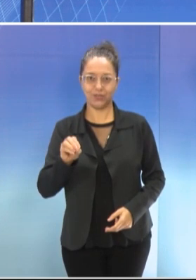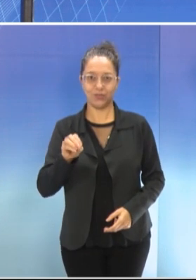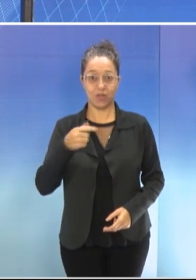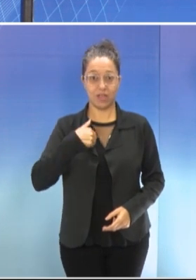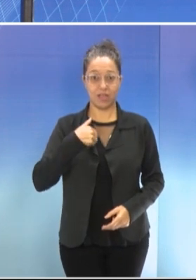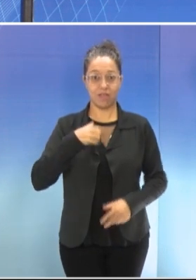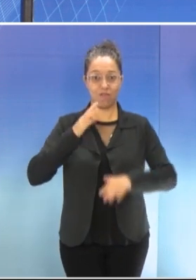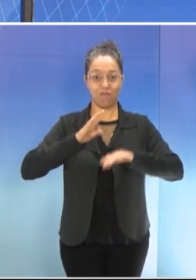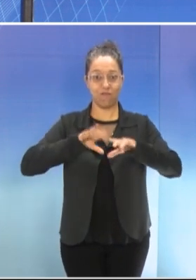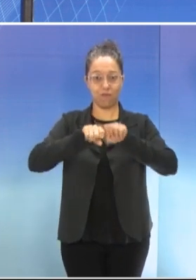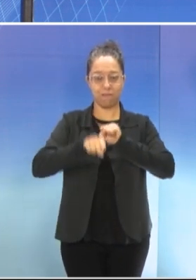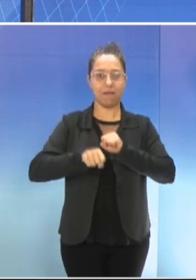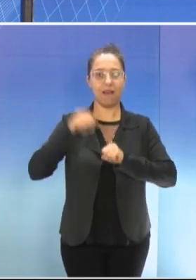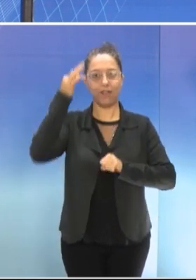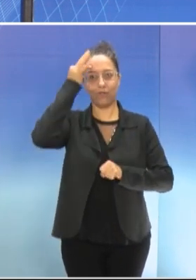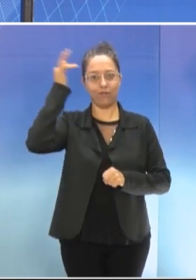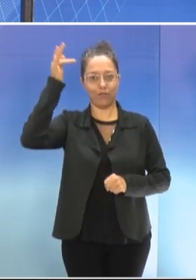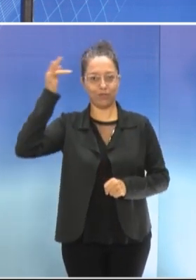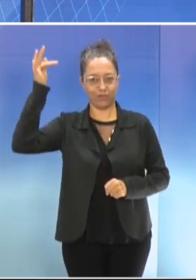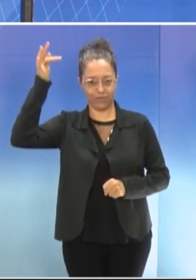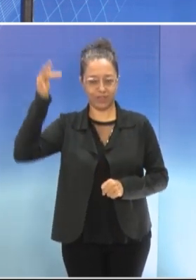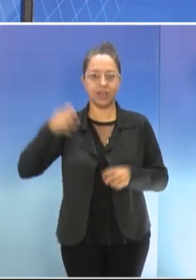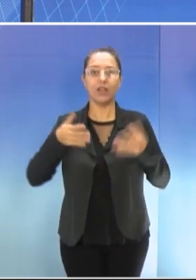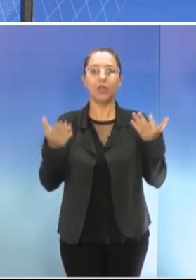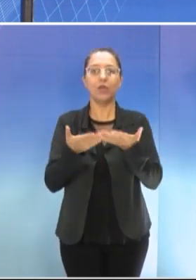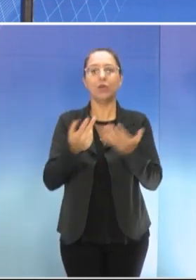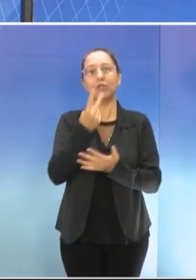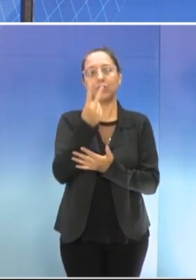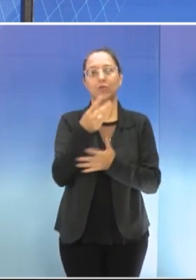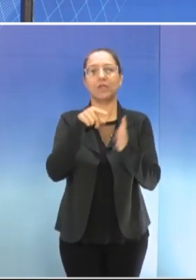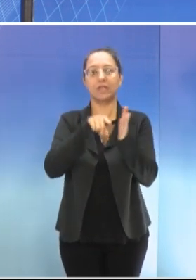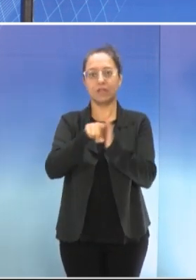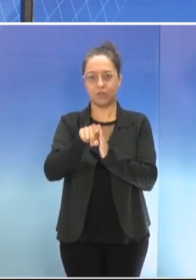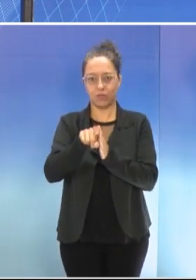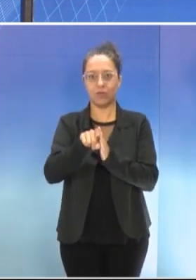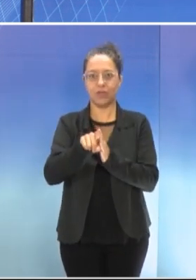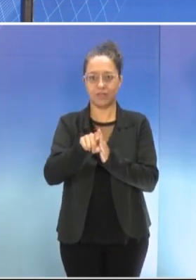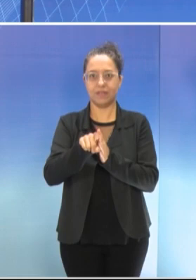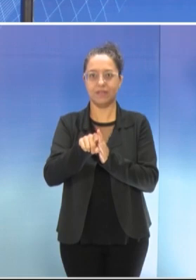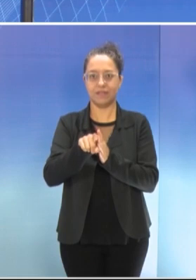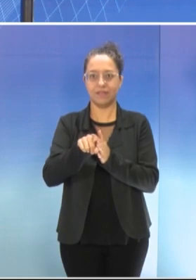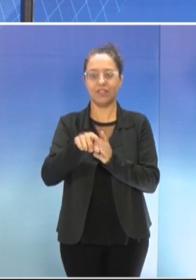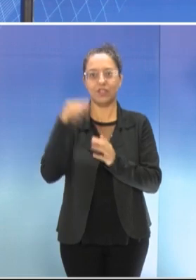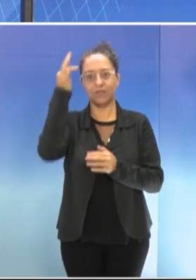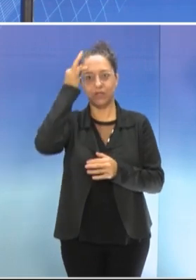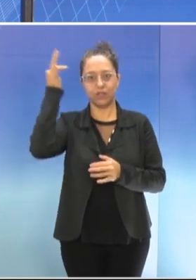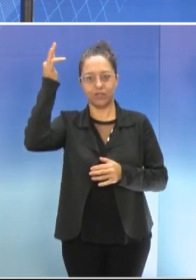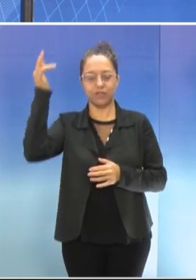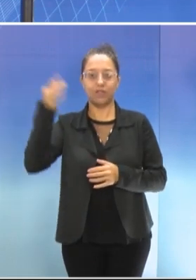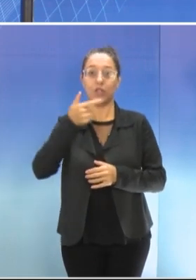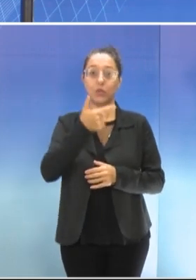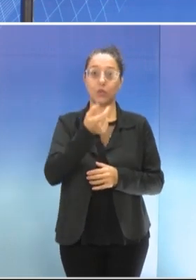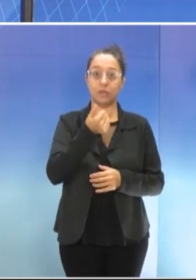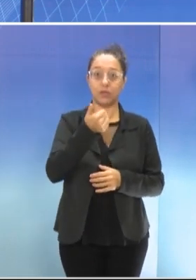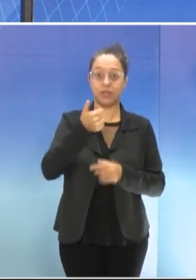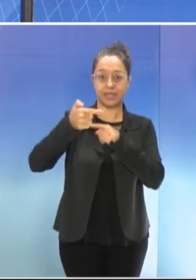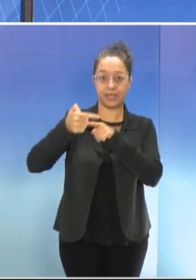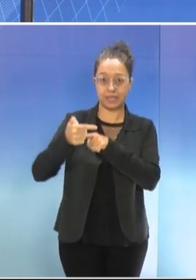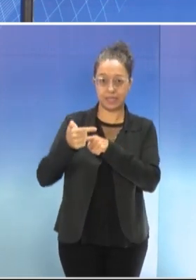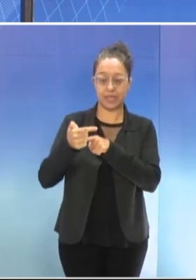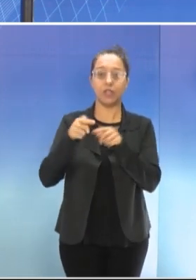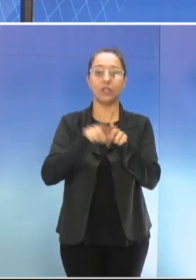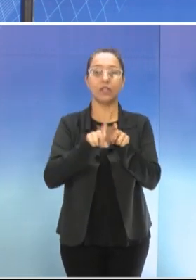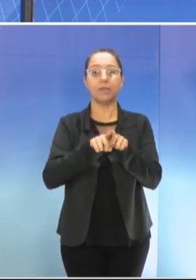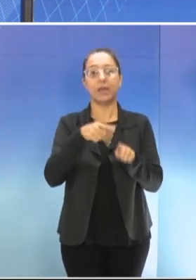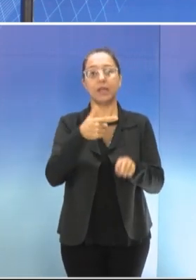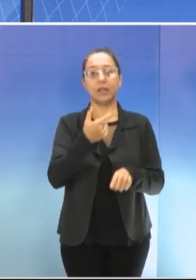nós vamos trabalhar duas questões de filosofia de 2017 e 2019, dos Enems, da prova